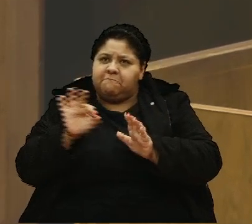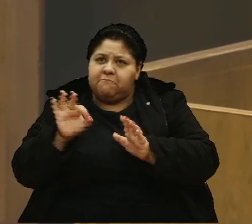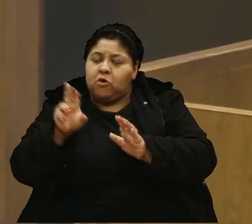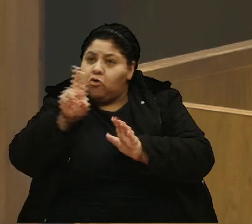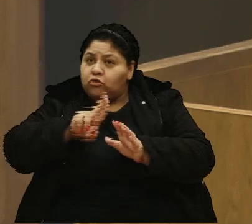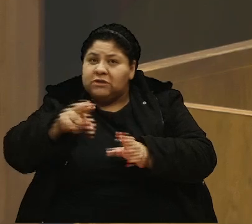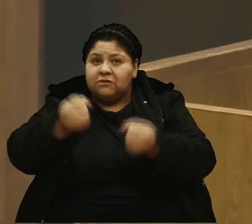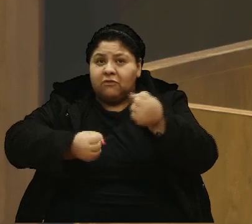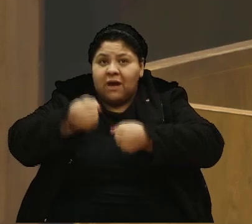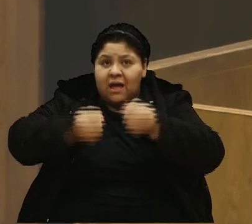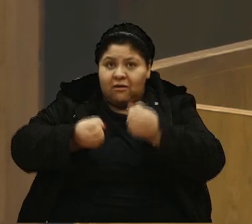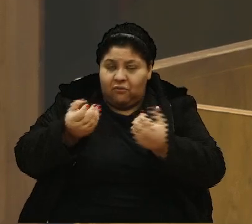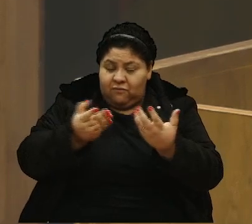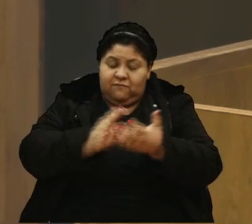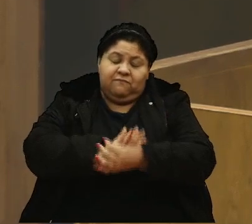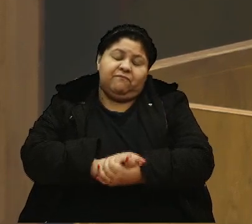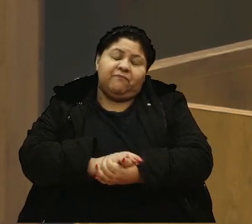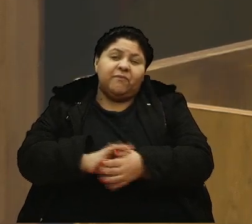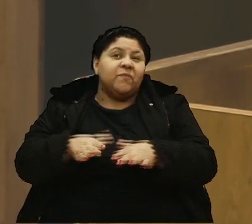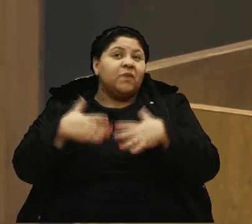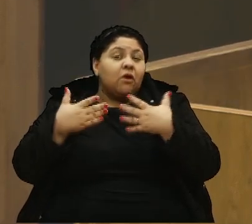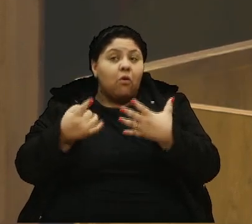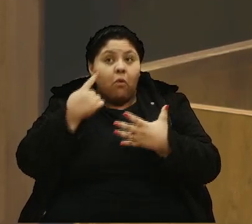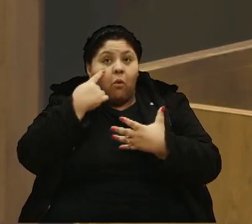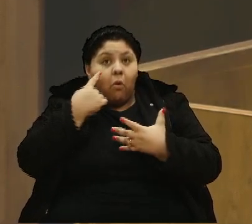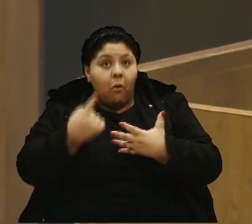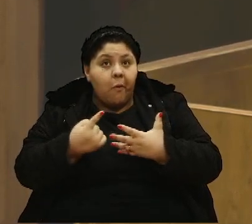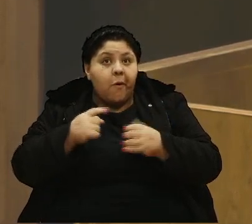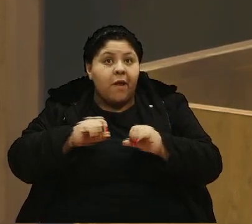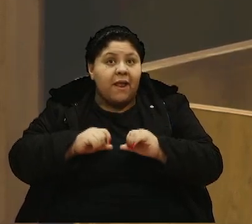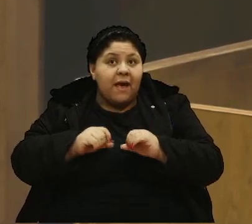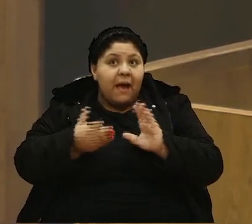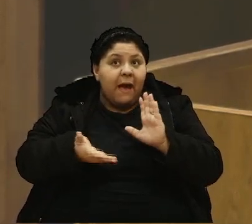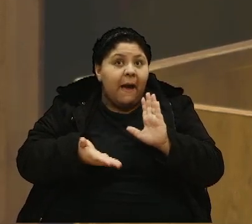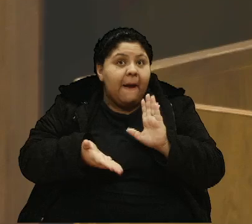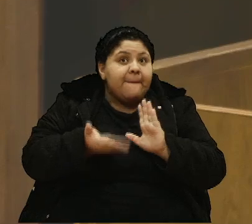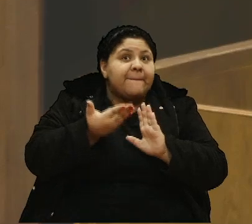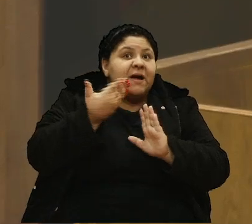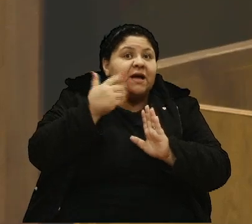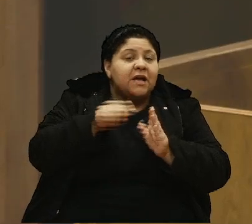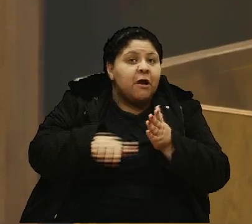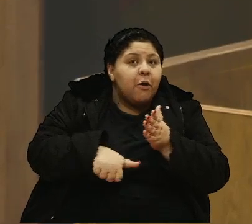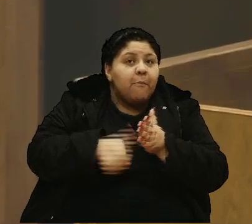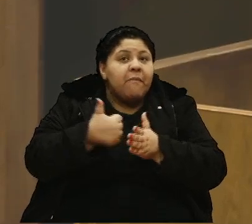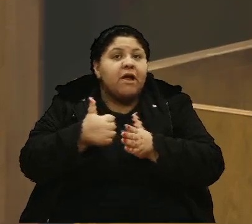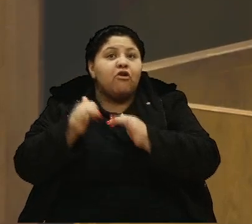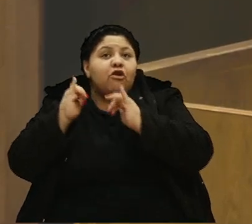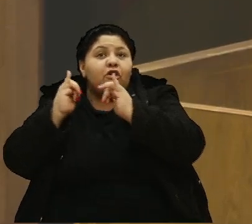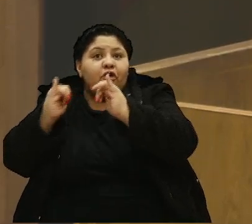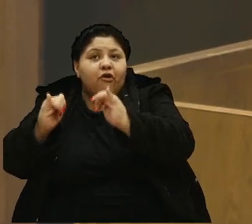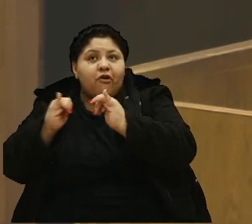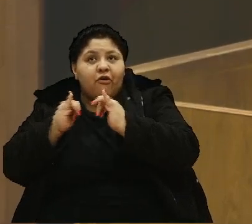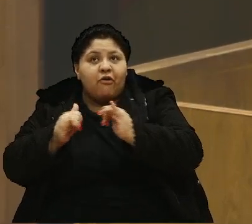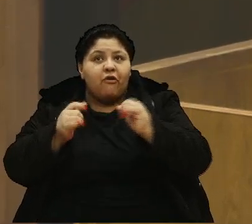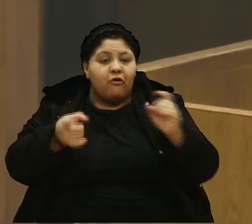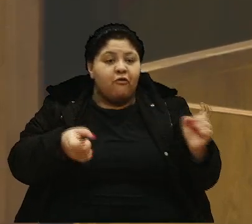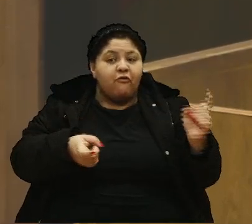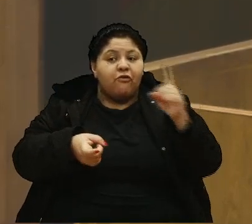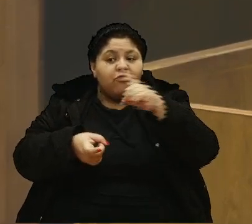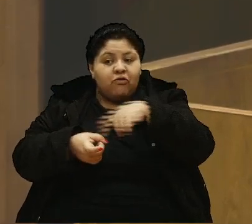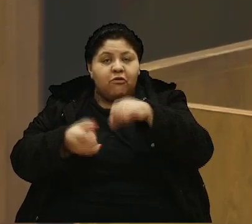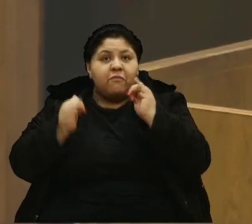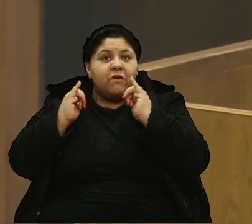veículos. Então, olha quantos veículos a mais na rua. Melhorando o transporte público, essas pessoas retornam para os